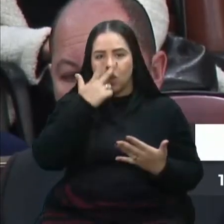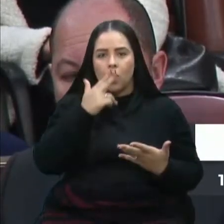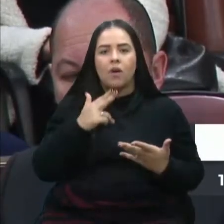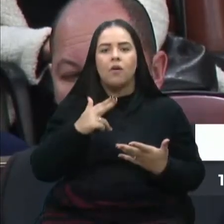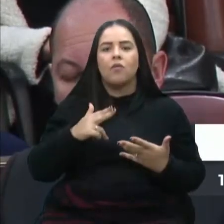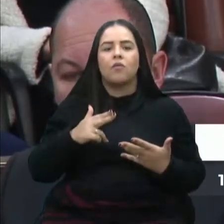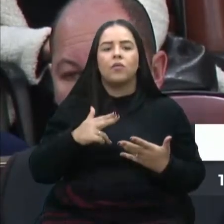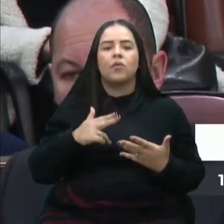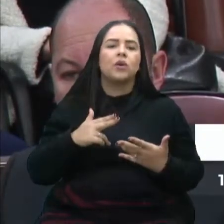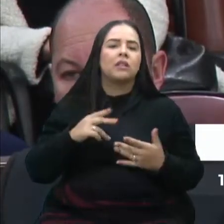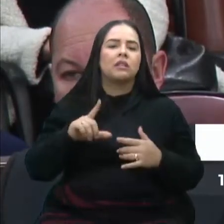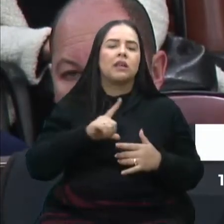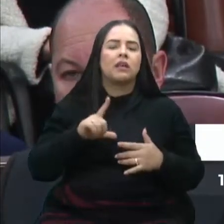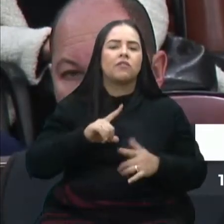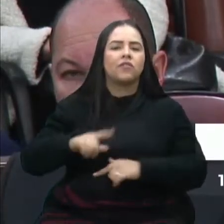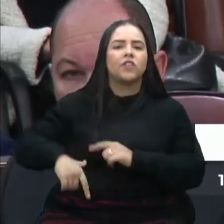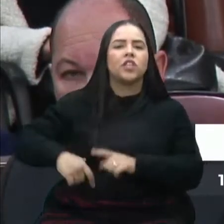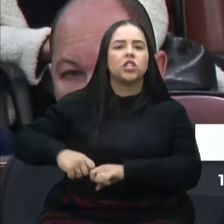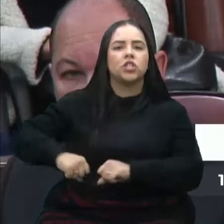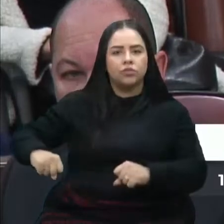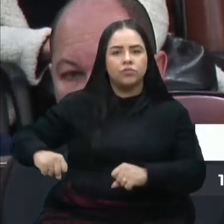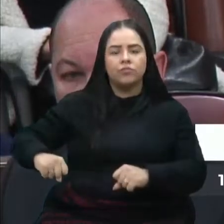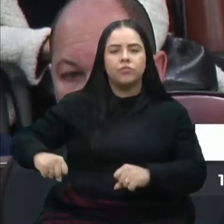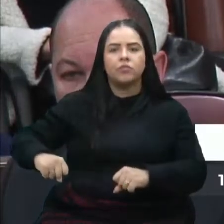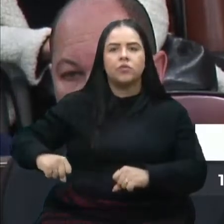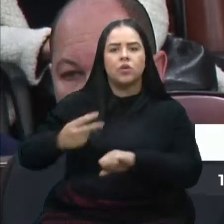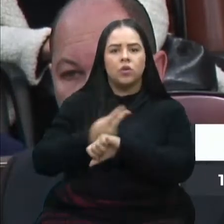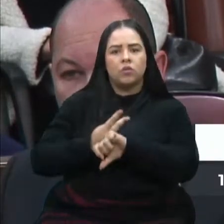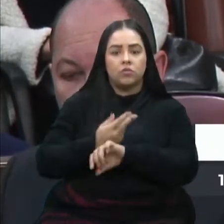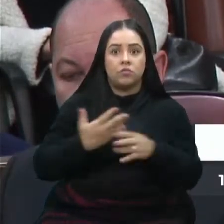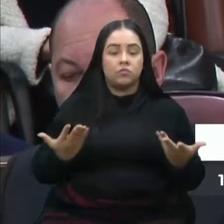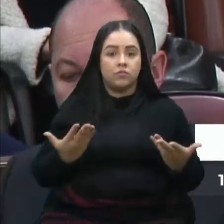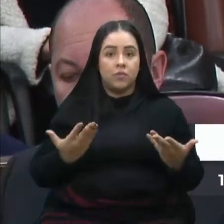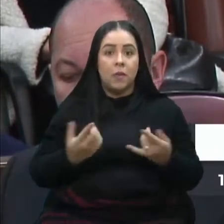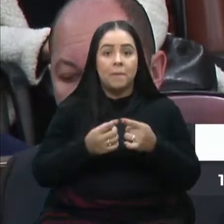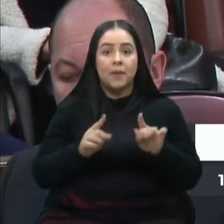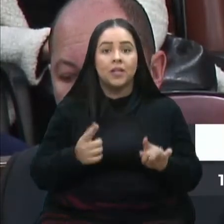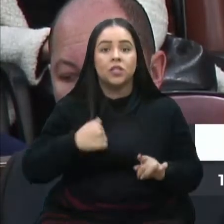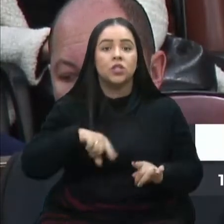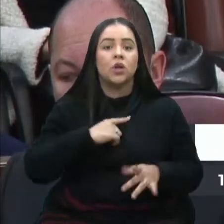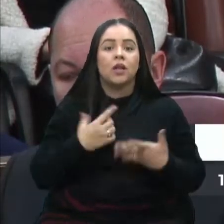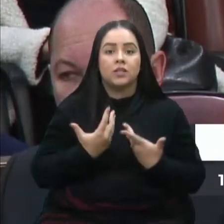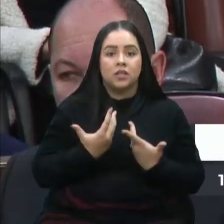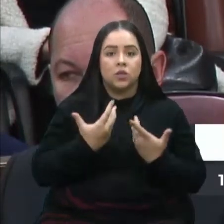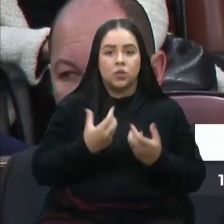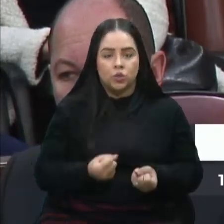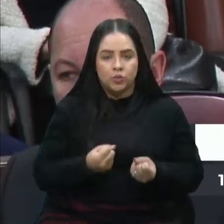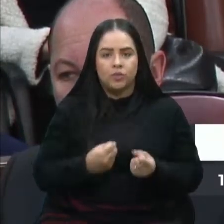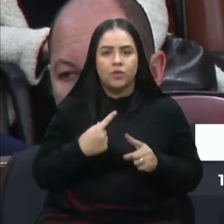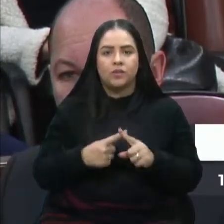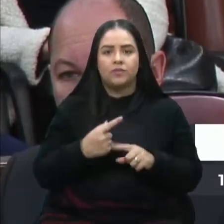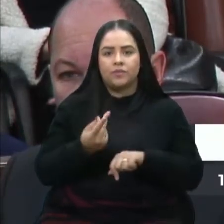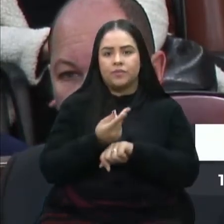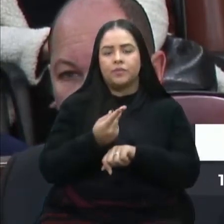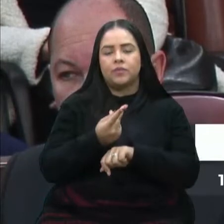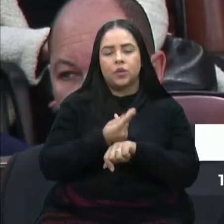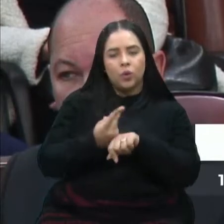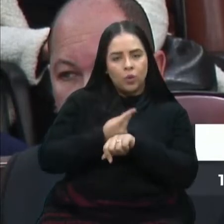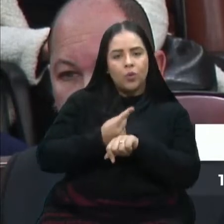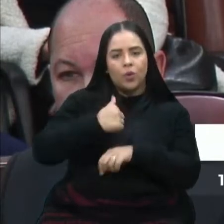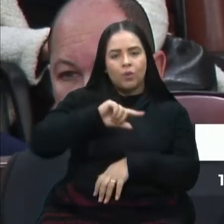procurou lado avesso a sua ajuda o feijão que me ajuda se vocês vão Então a gente assumir tarefas é quando as pessoas procuram a